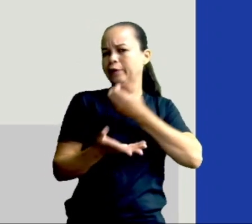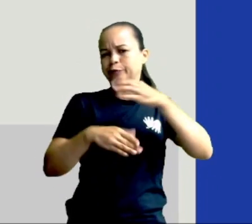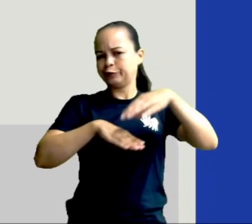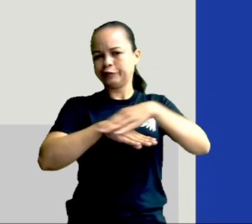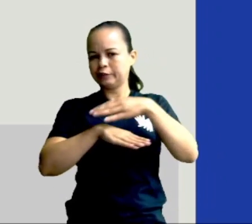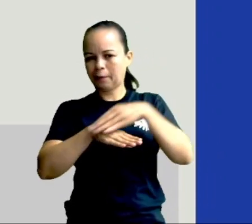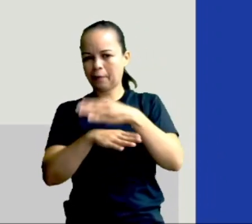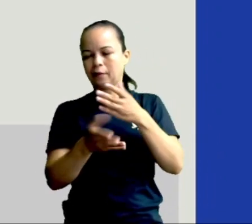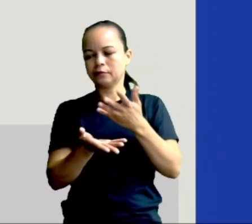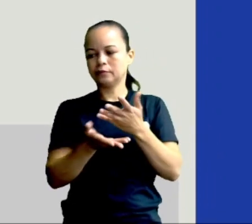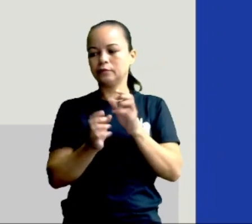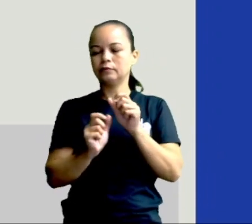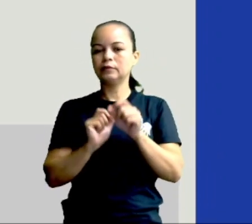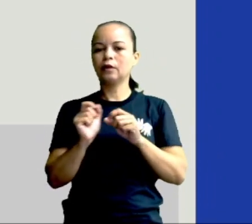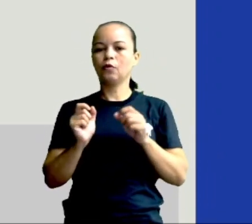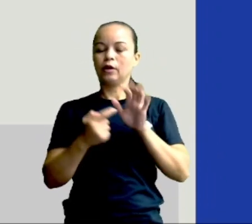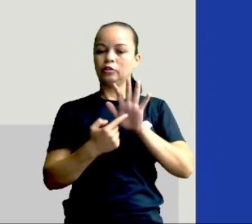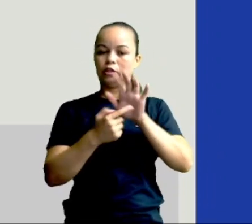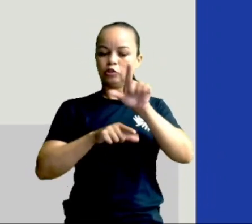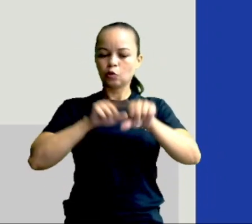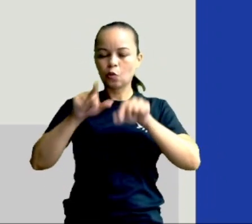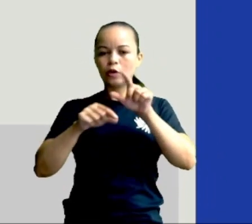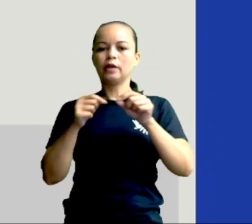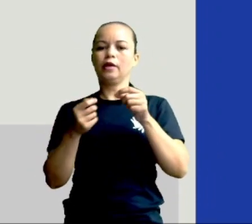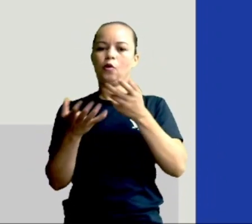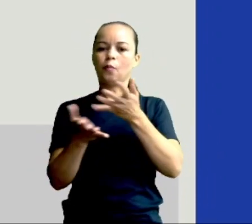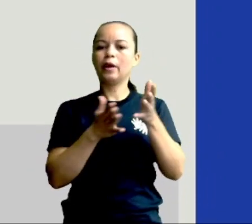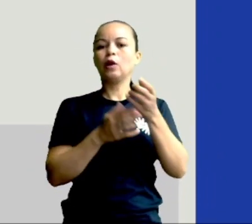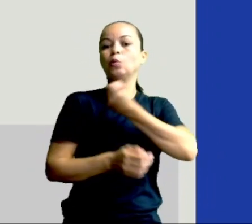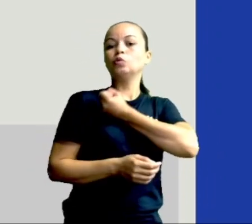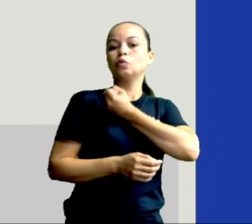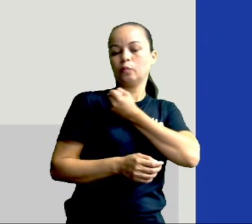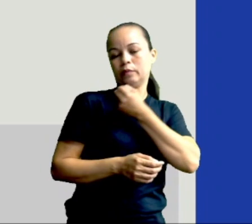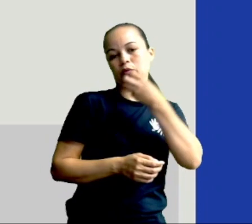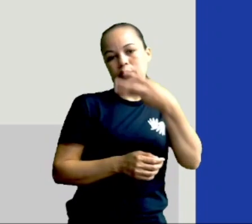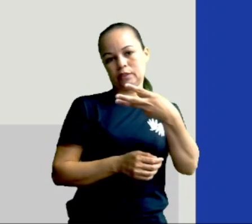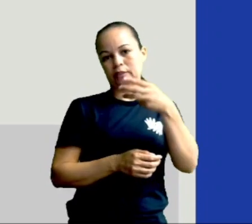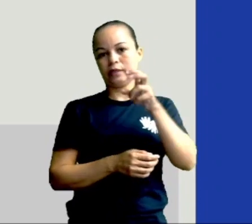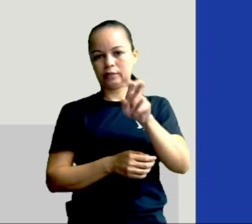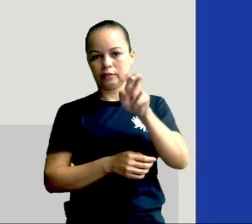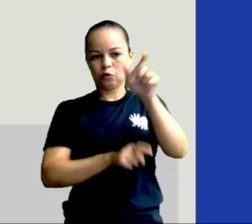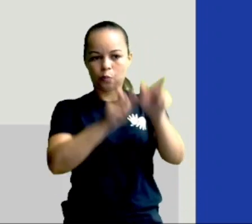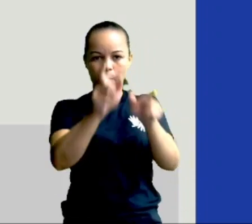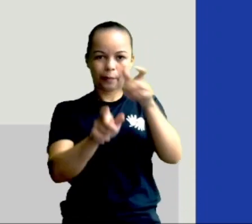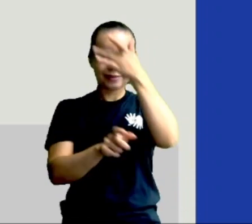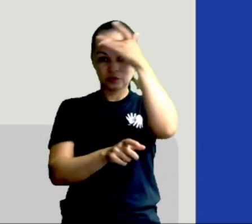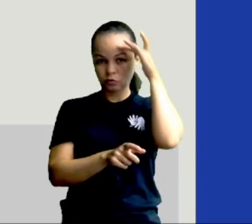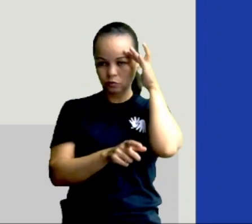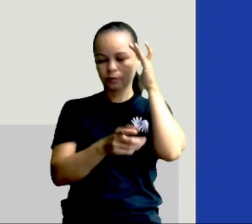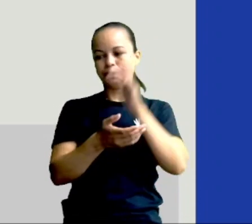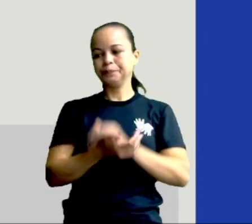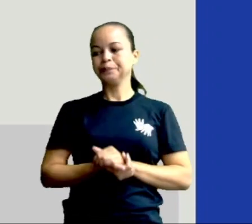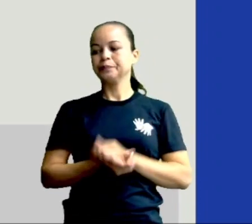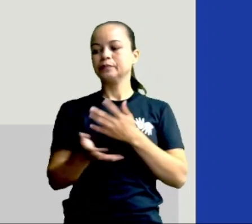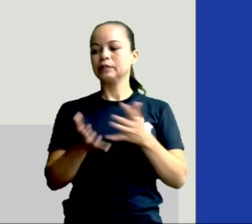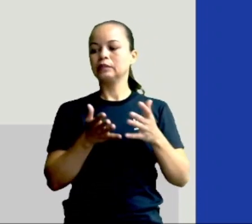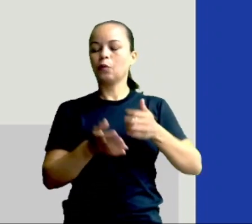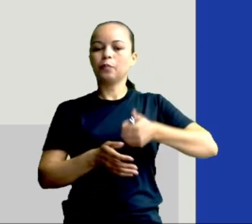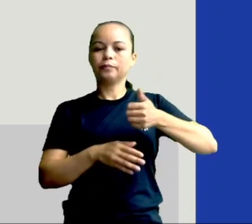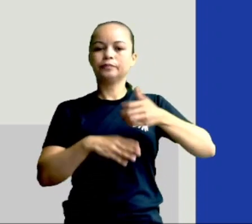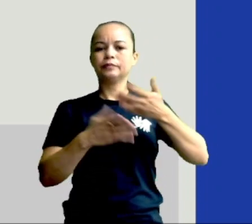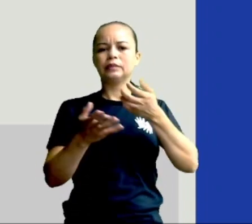sapatos, tá? Então a gente vai ver aí, ele escolheu pelo tamanho 35 clientes. Então primeiro é o tamanho